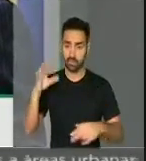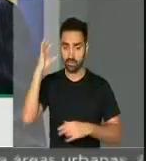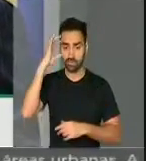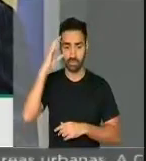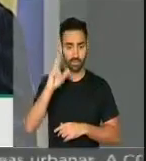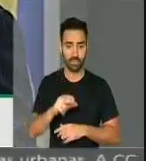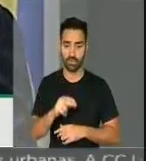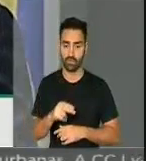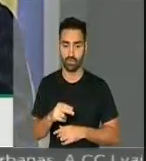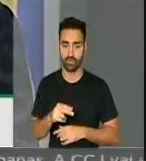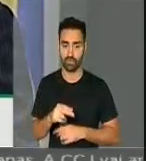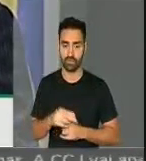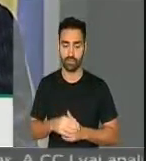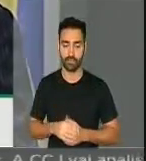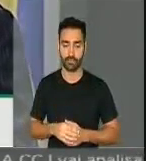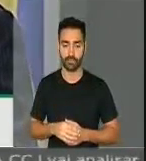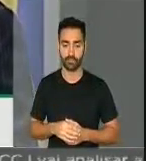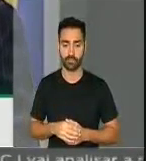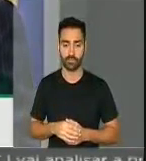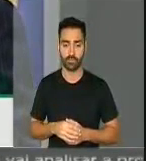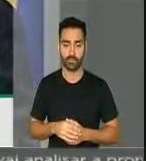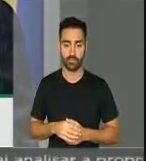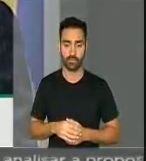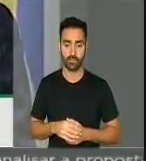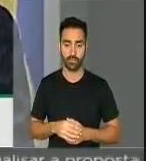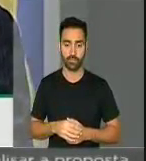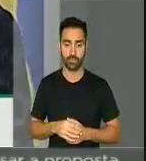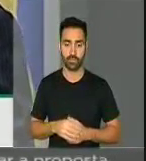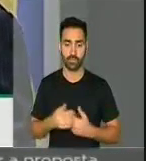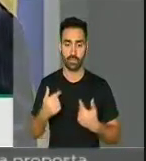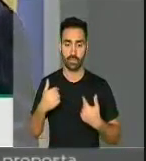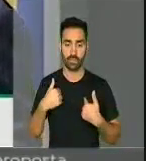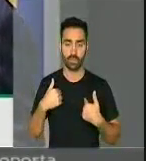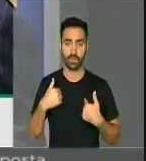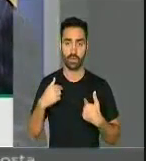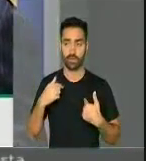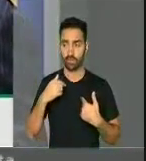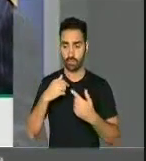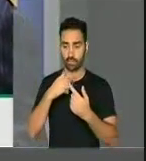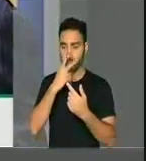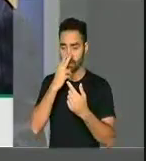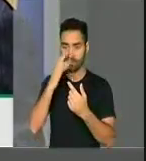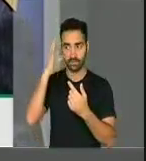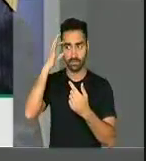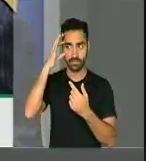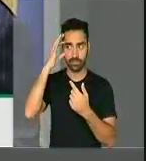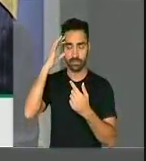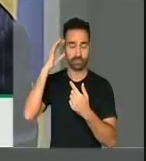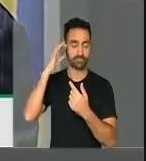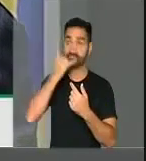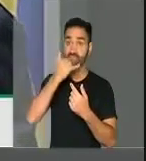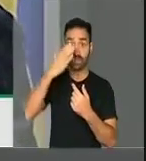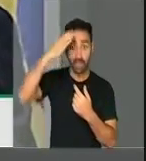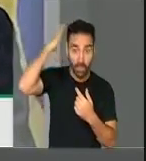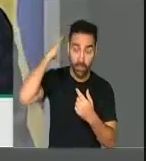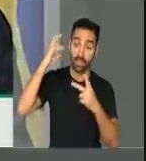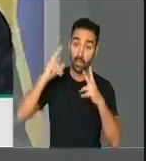Dilma Rousseff. Eu vou interpretar como a Dilma II, a